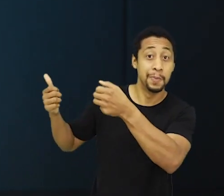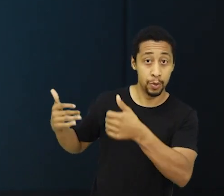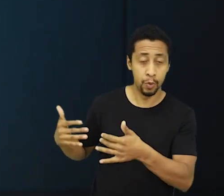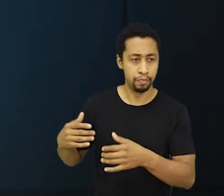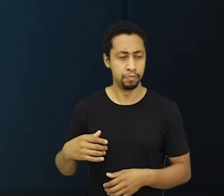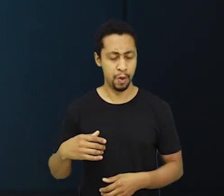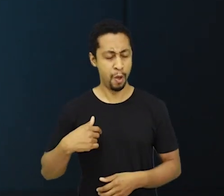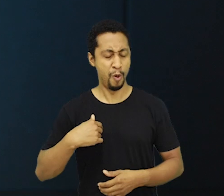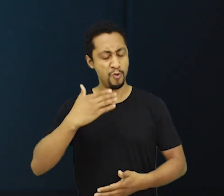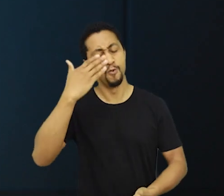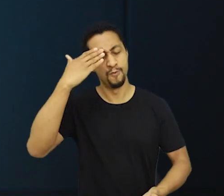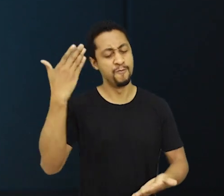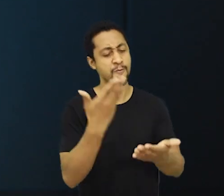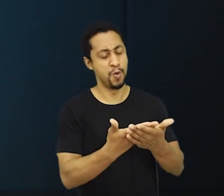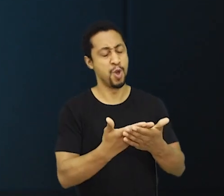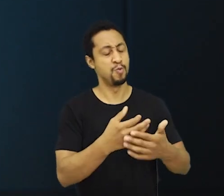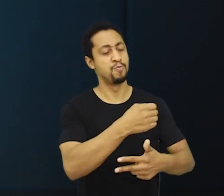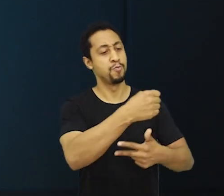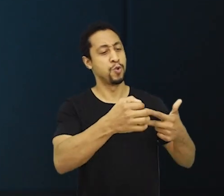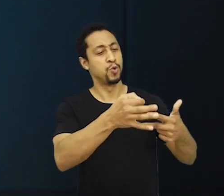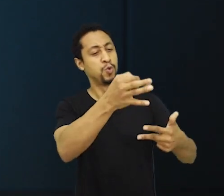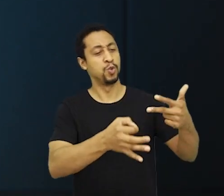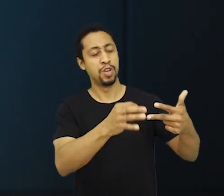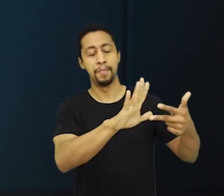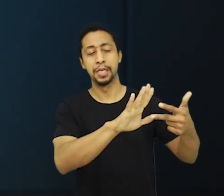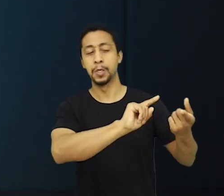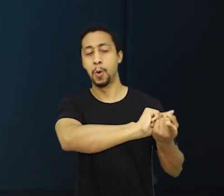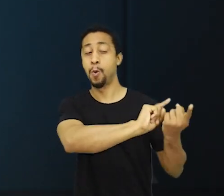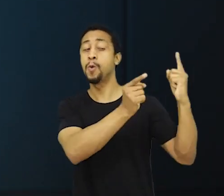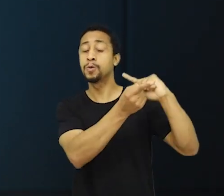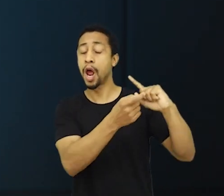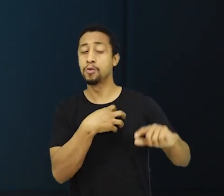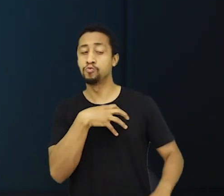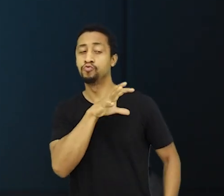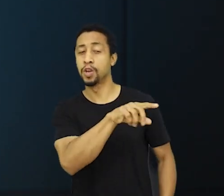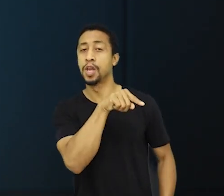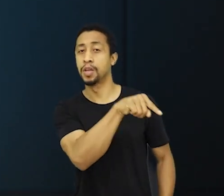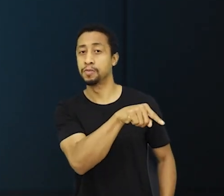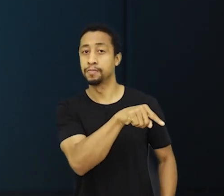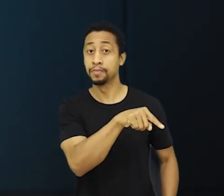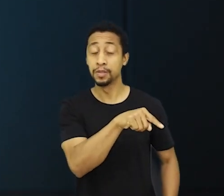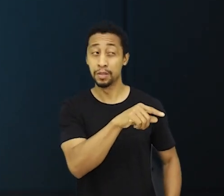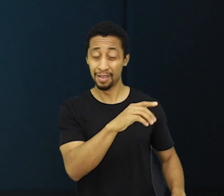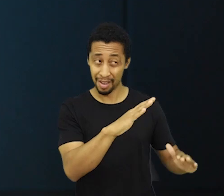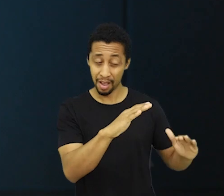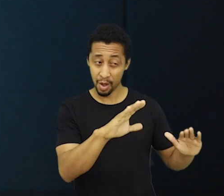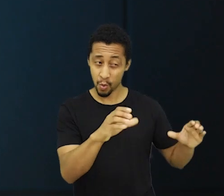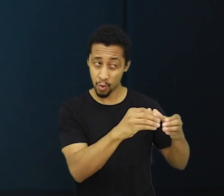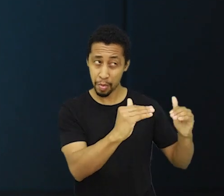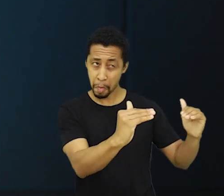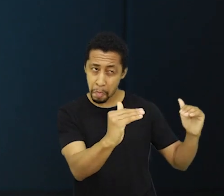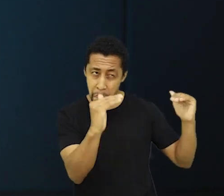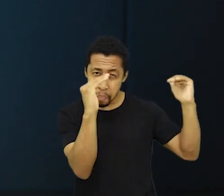poder judiciário na razão inversa das suas instâncias. Quanto mais alta a instância, menos eu